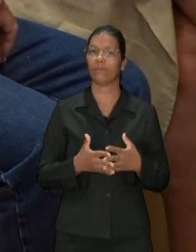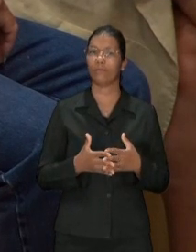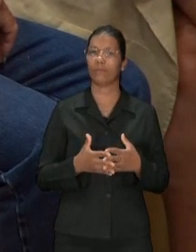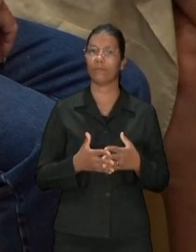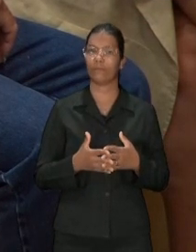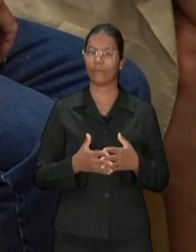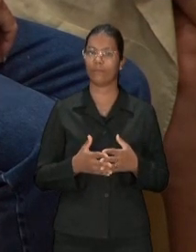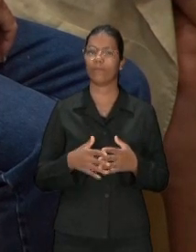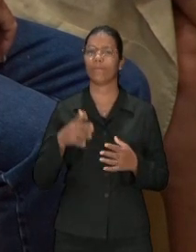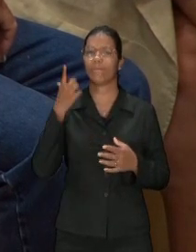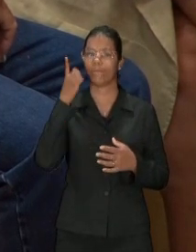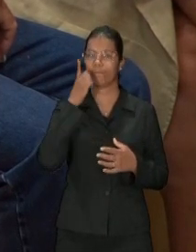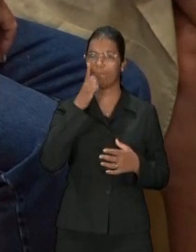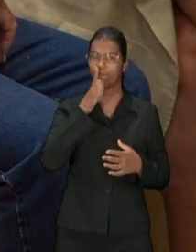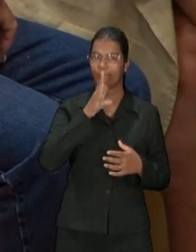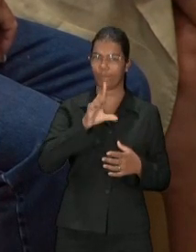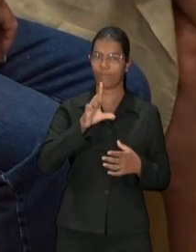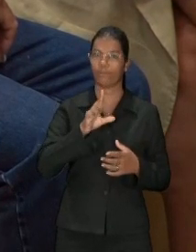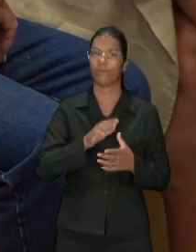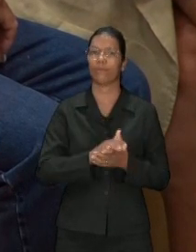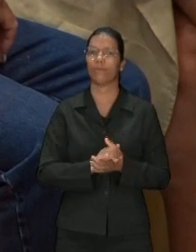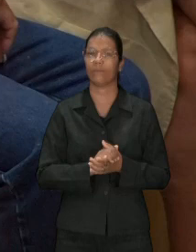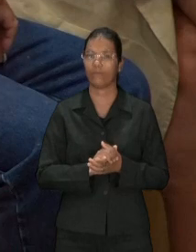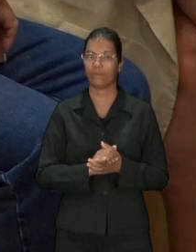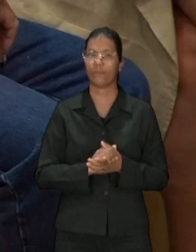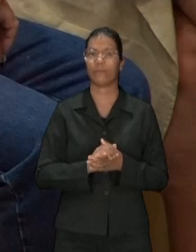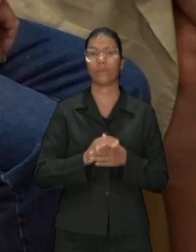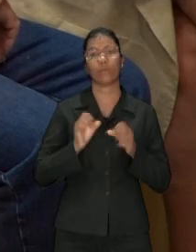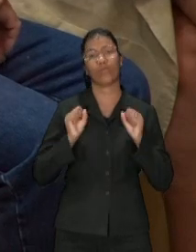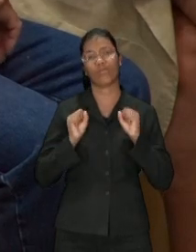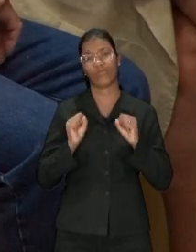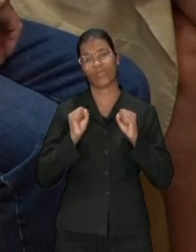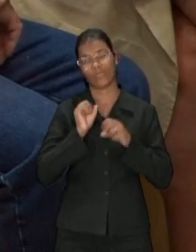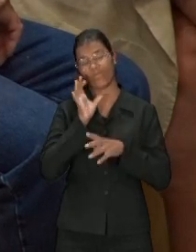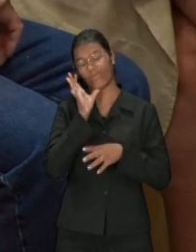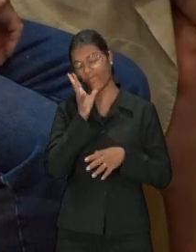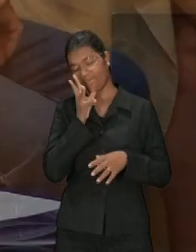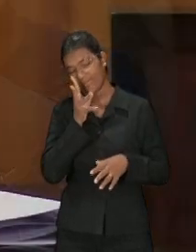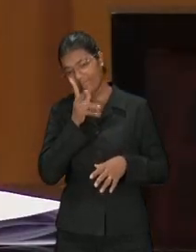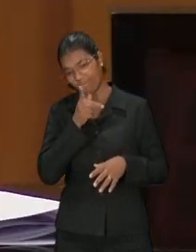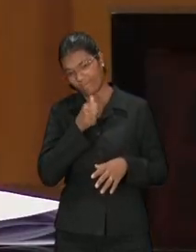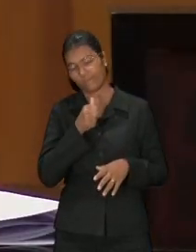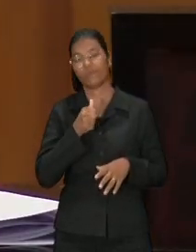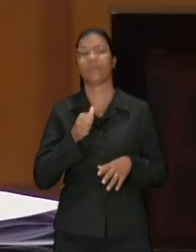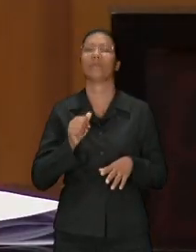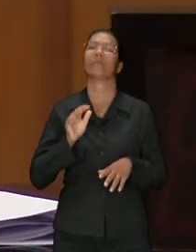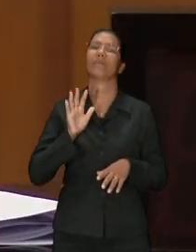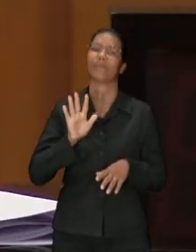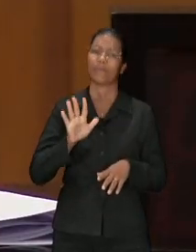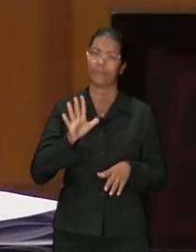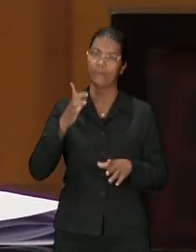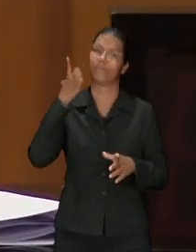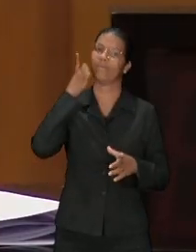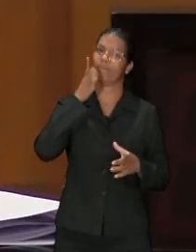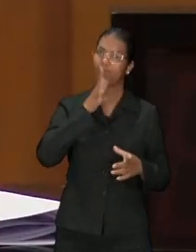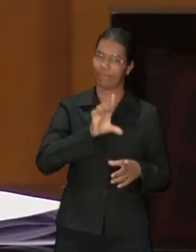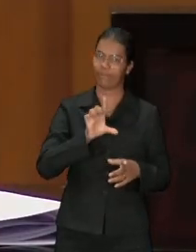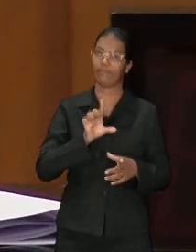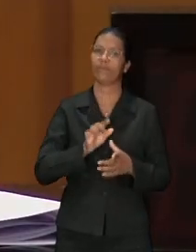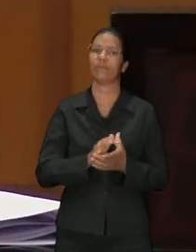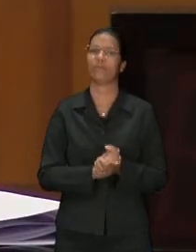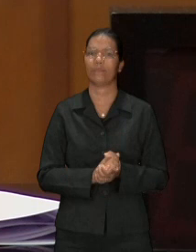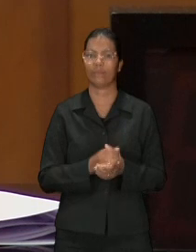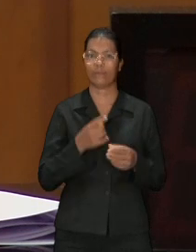que tardia, não será obstada. Ser cidadão é ter consciência de que é sujeito de